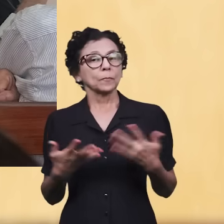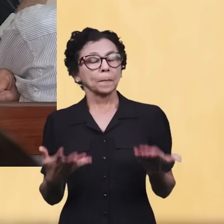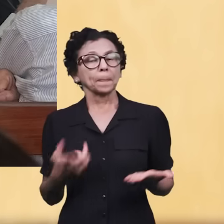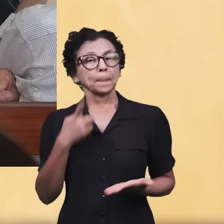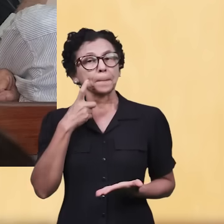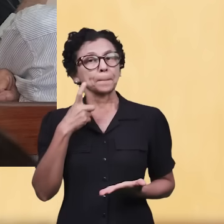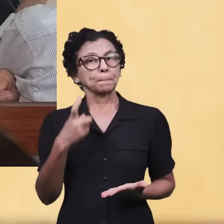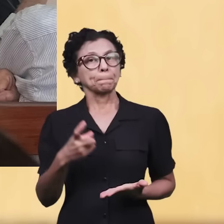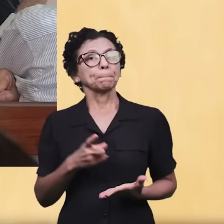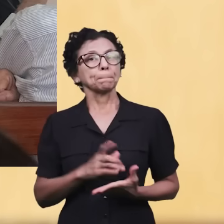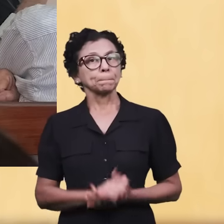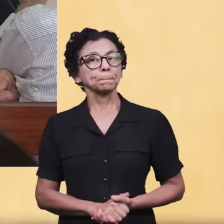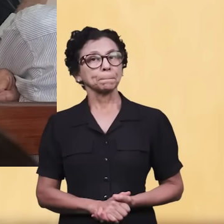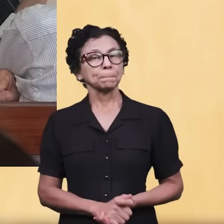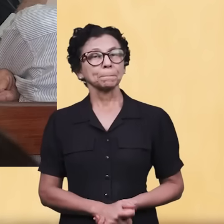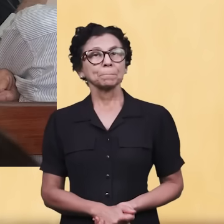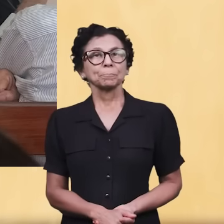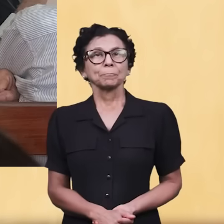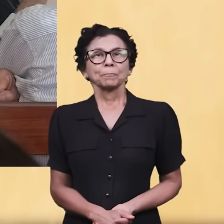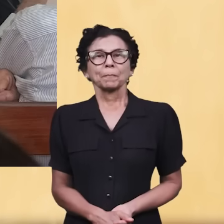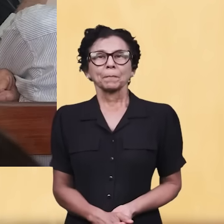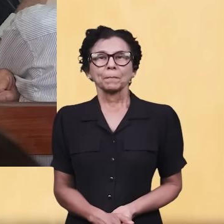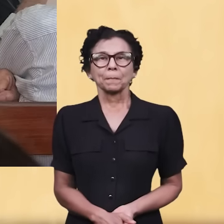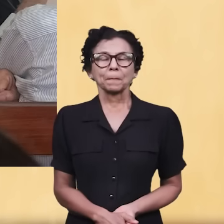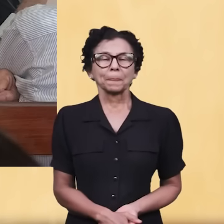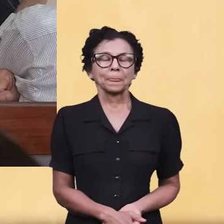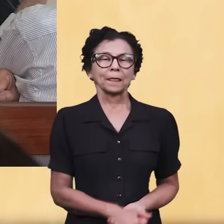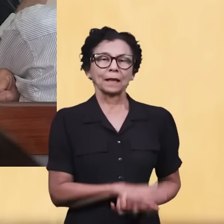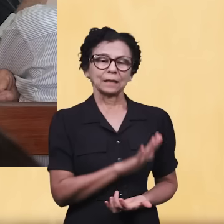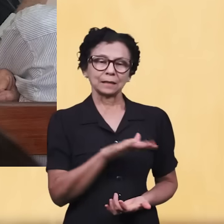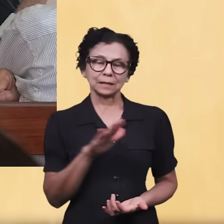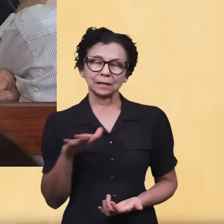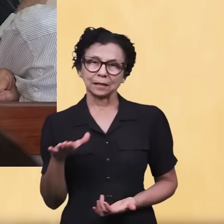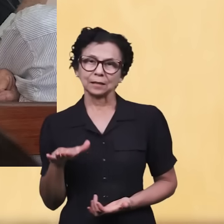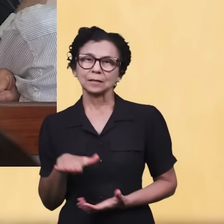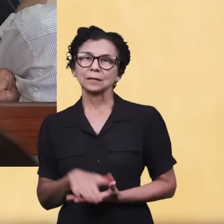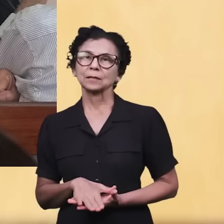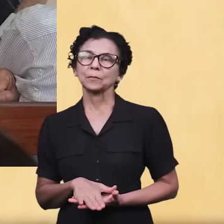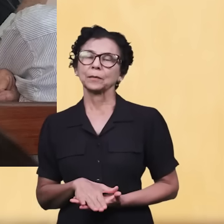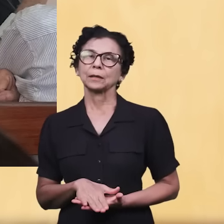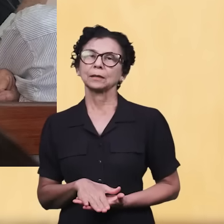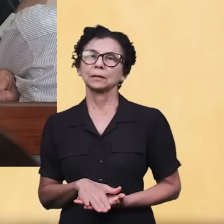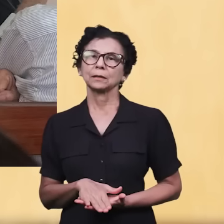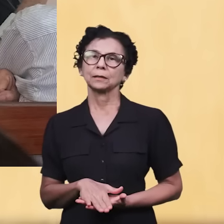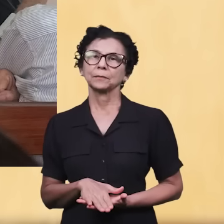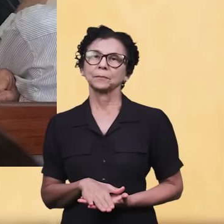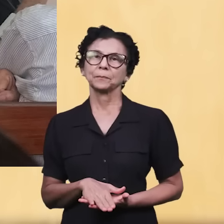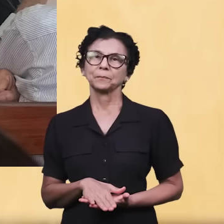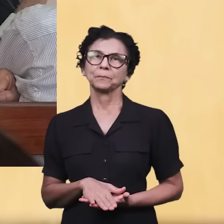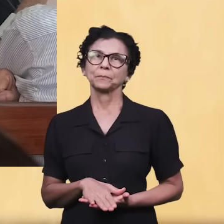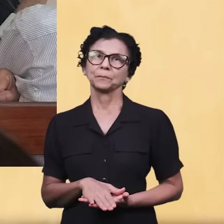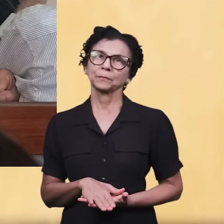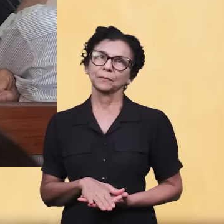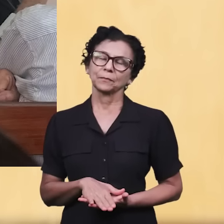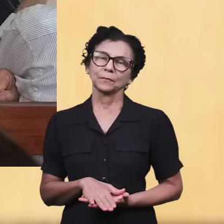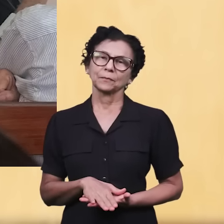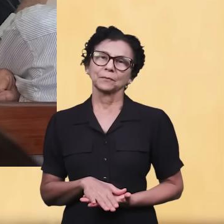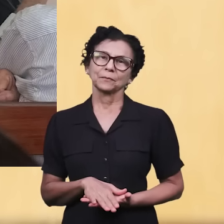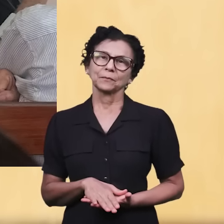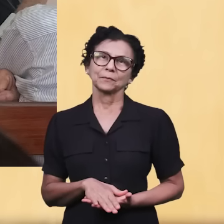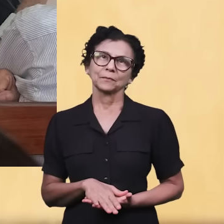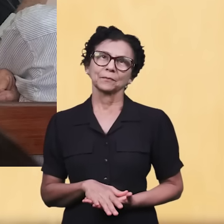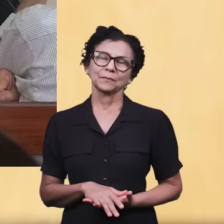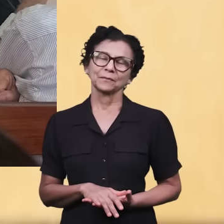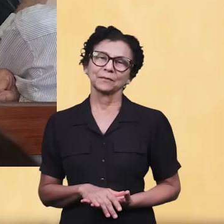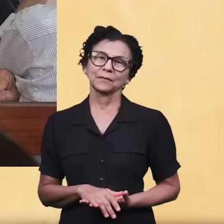E há um aspecto interessante, e as crianças envolvidas nesse aspecto, é que ao anoitecer, e aí não